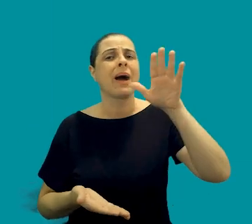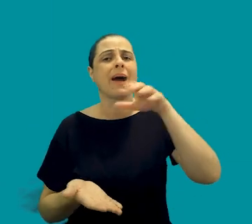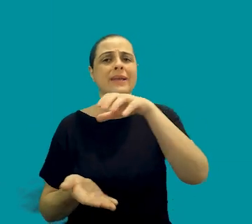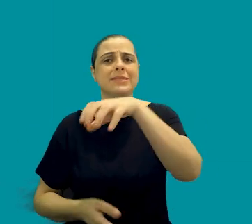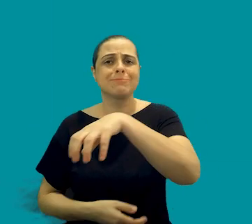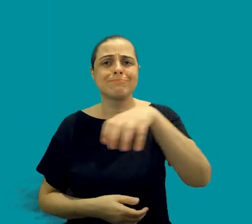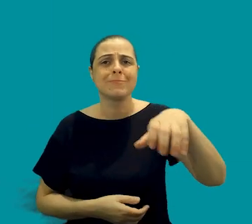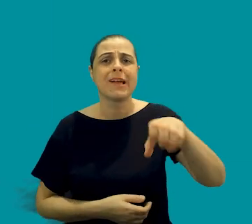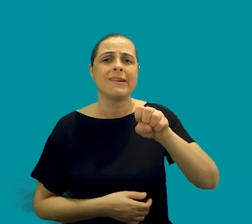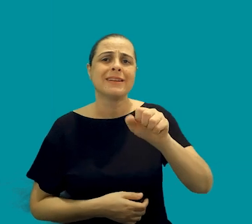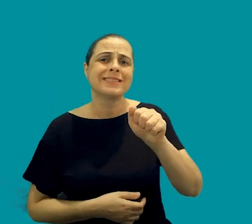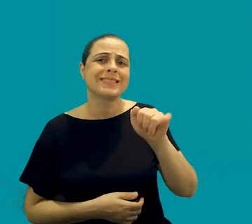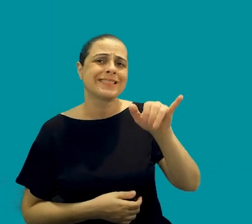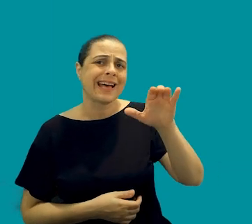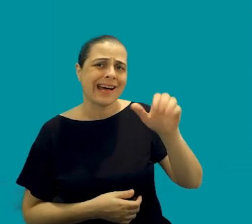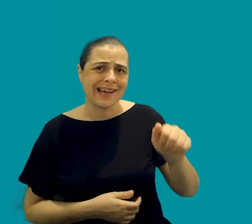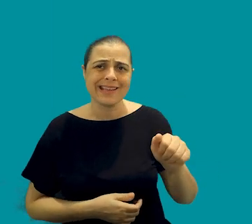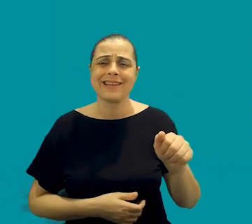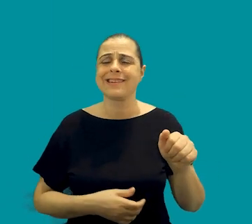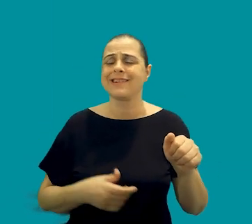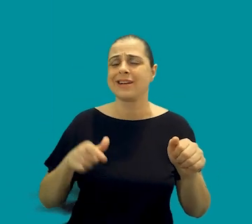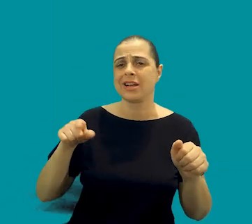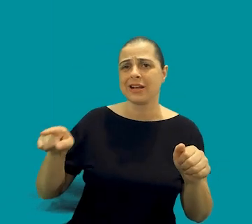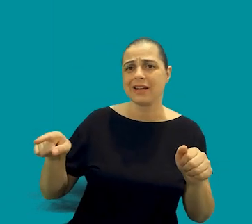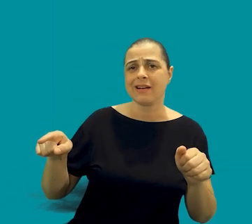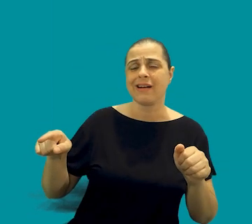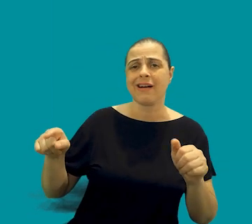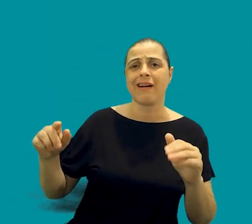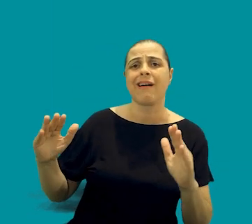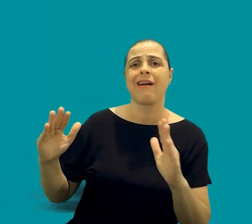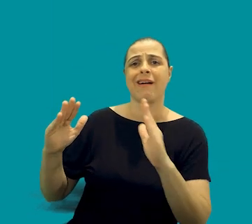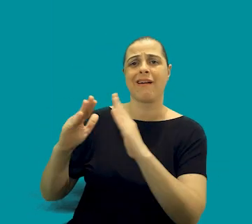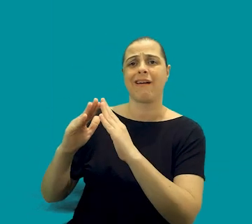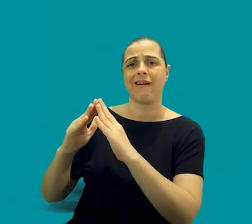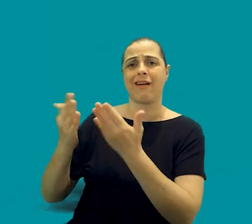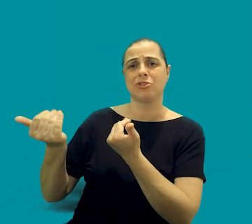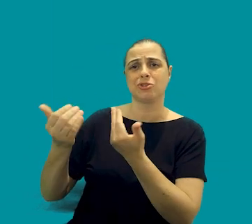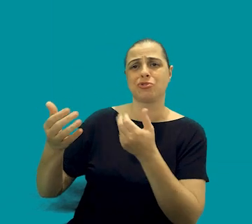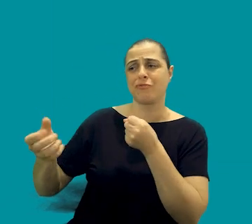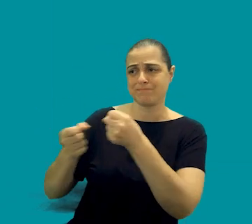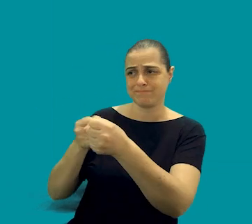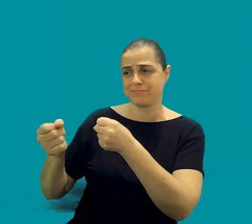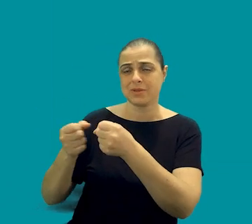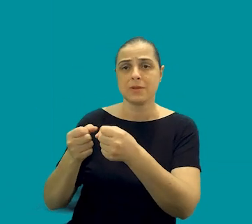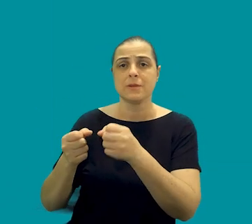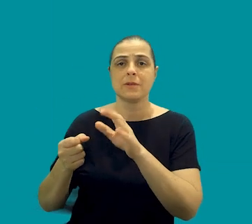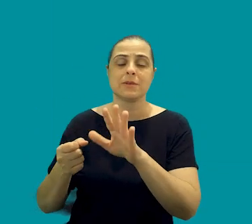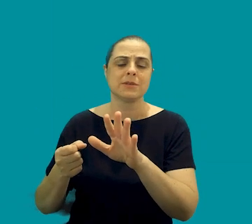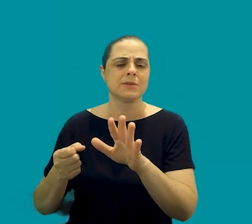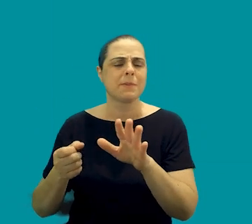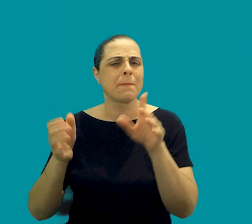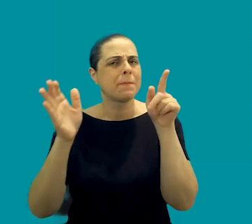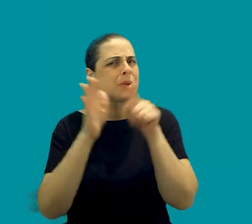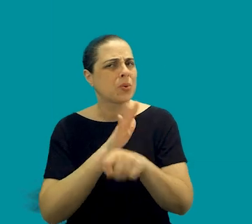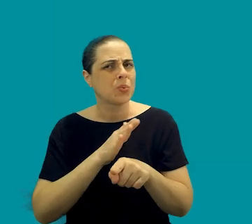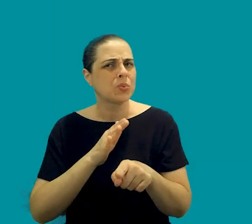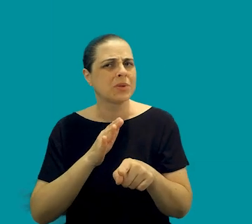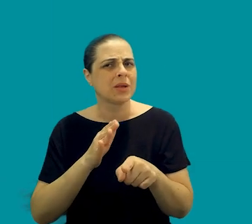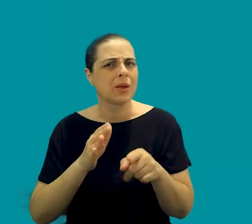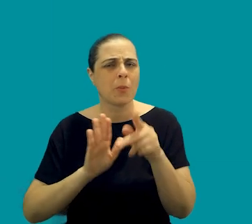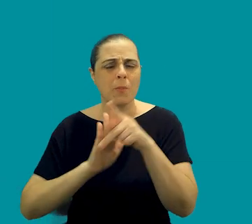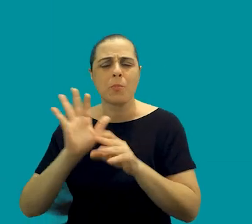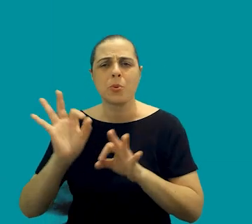Casas Lares. Mas a gente queria ouvir um pouco assim, quais são os grandes impactos de uma iniciativa como essa e o diferencial